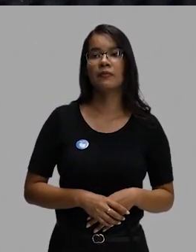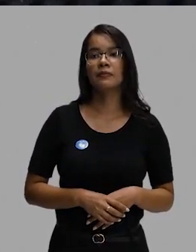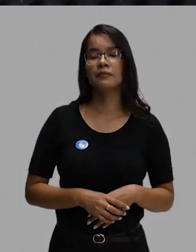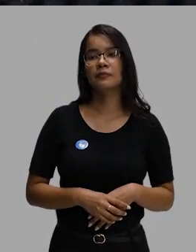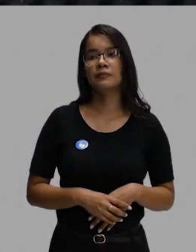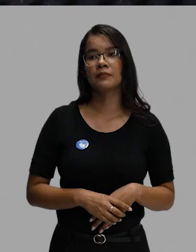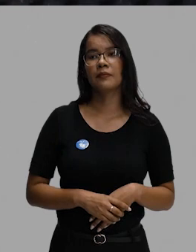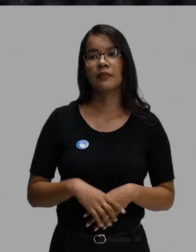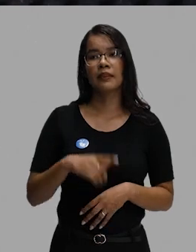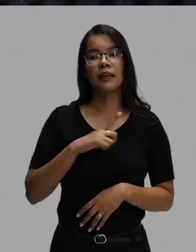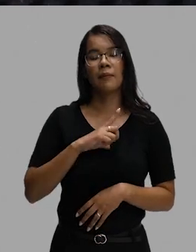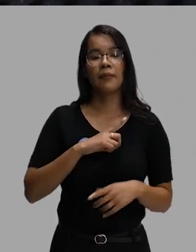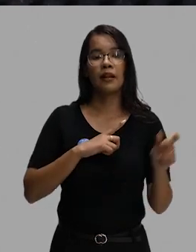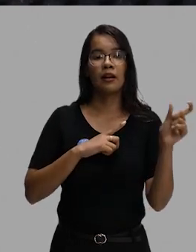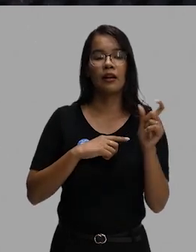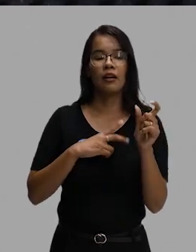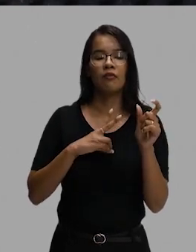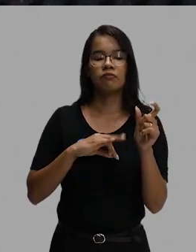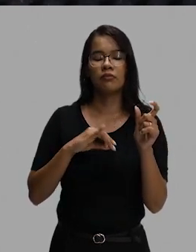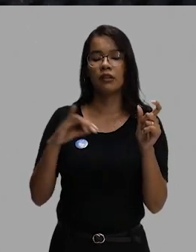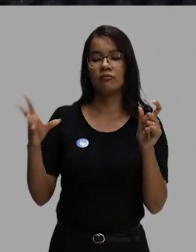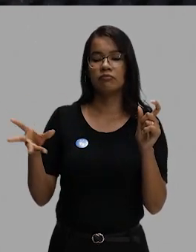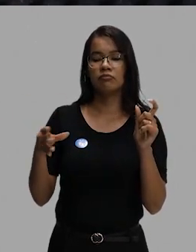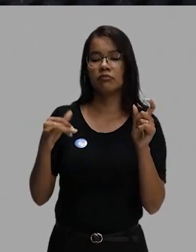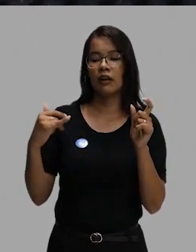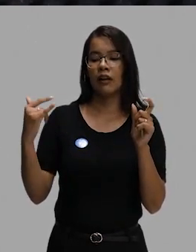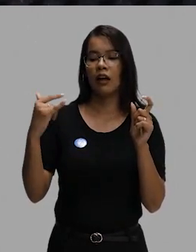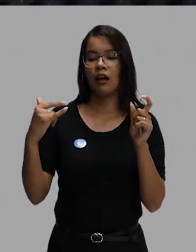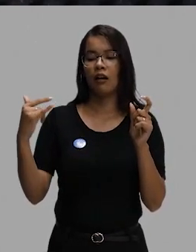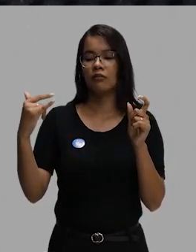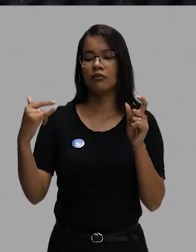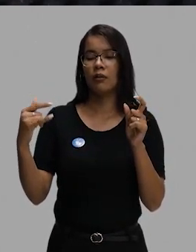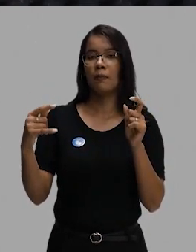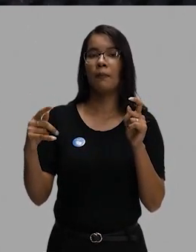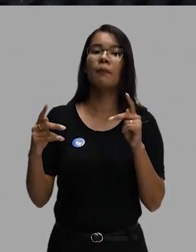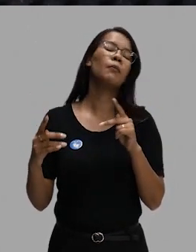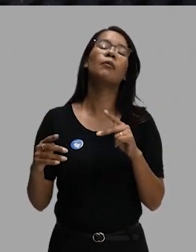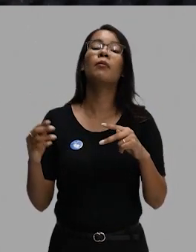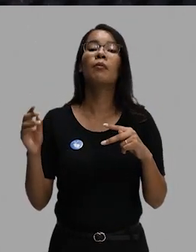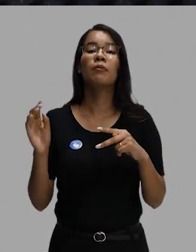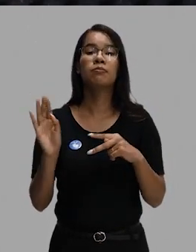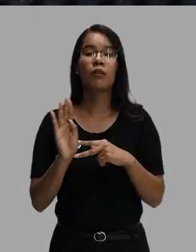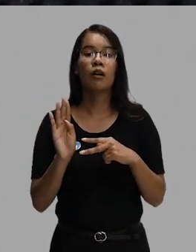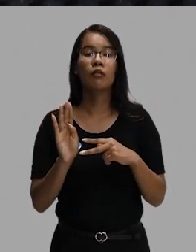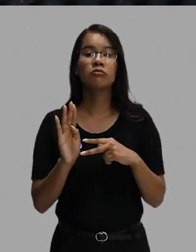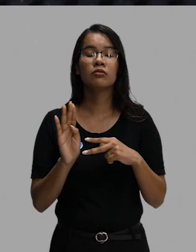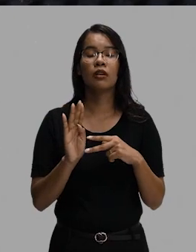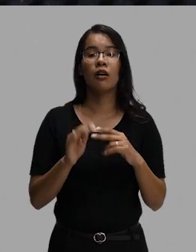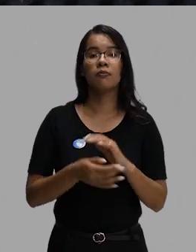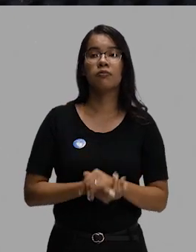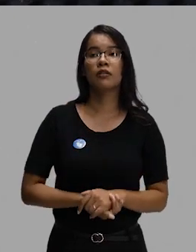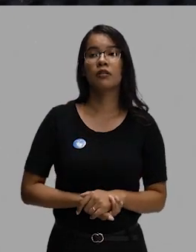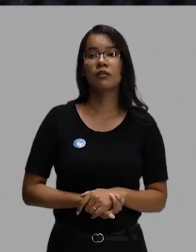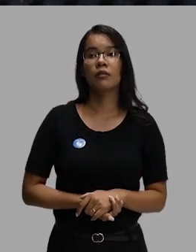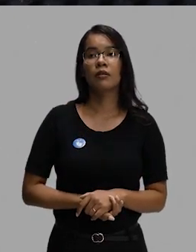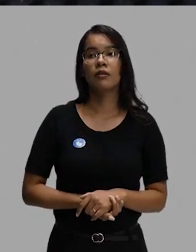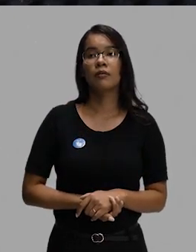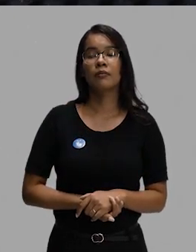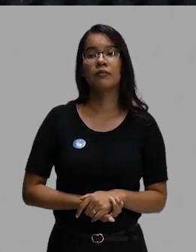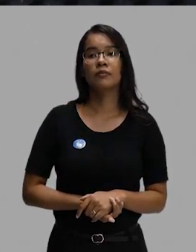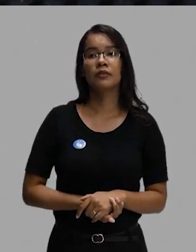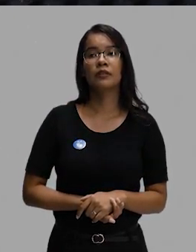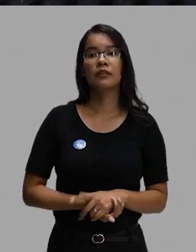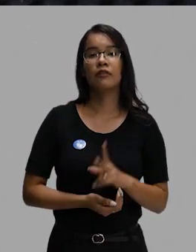verbo. Existem palavras que vão atrair o pronome, existem palavras que vão deixá-lo para o meio do verbo, atrair para antes,